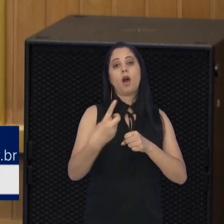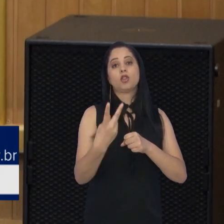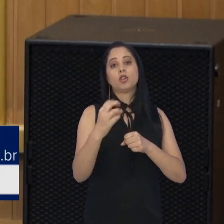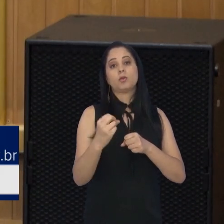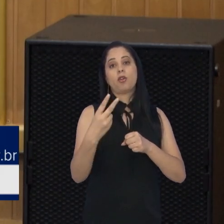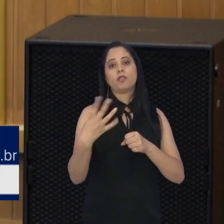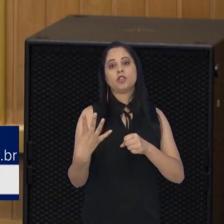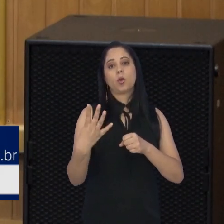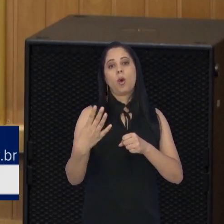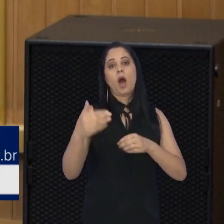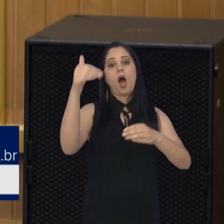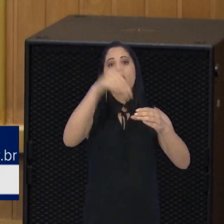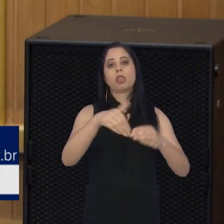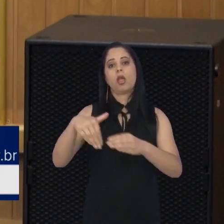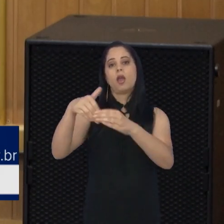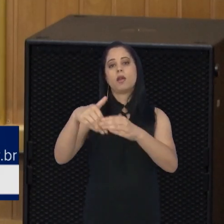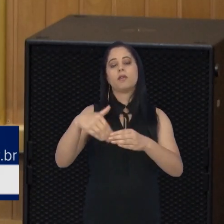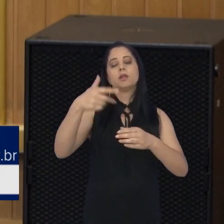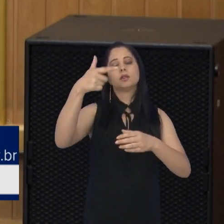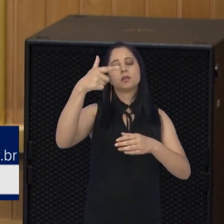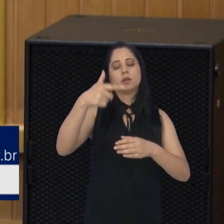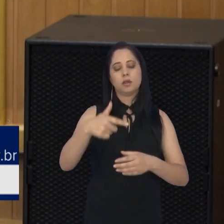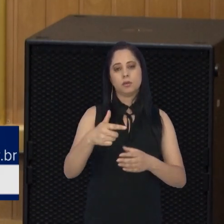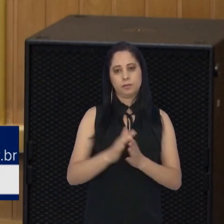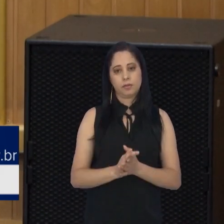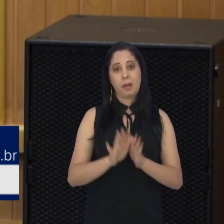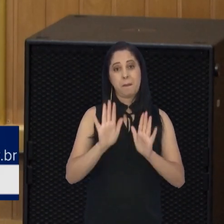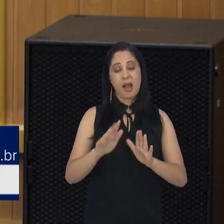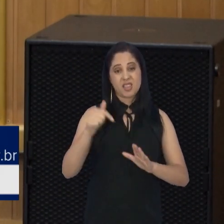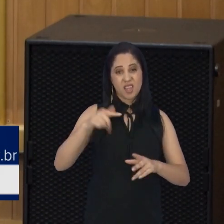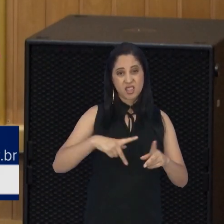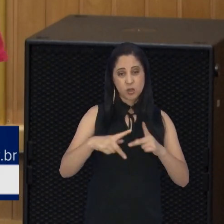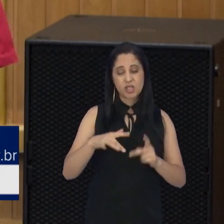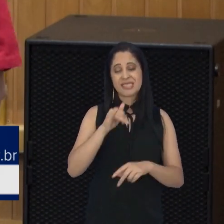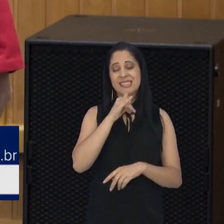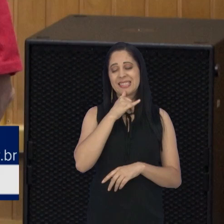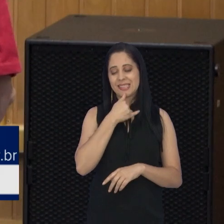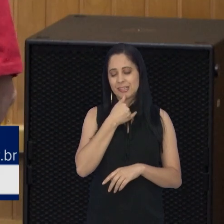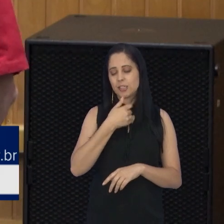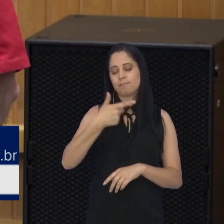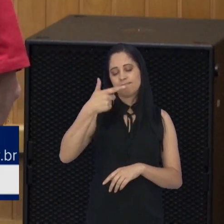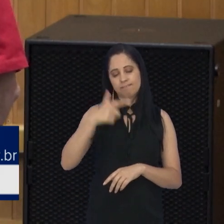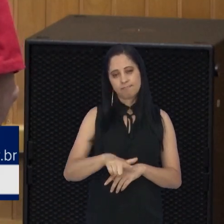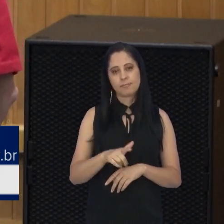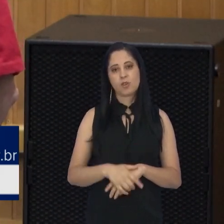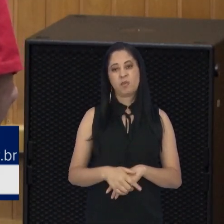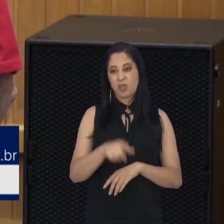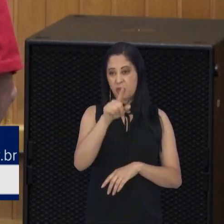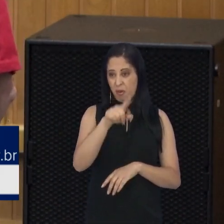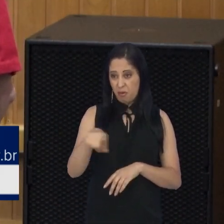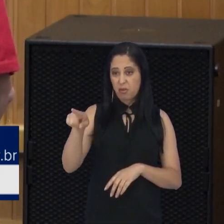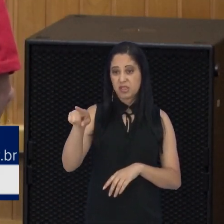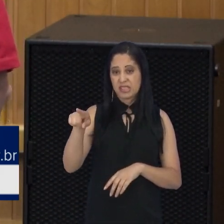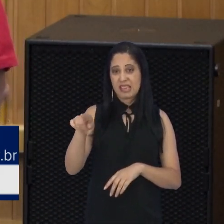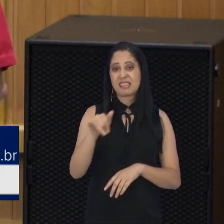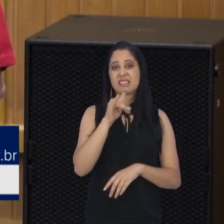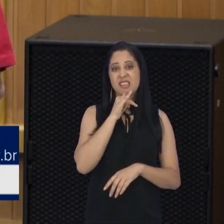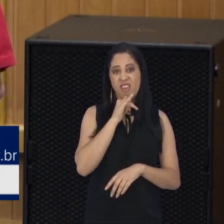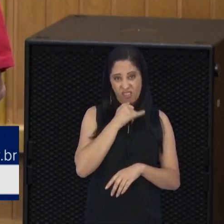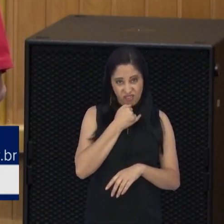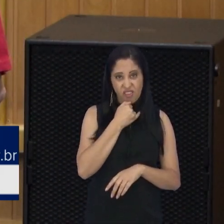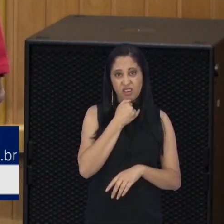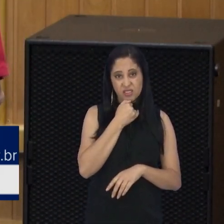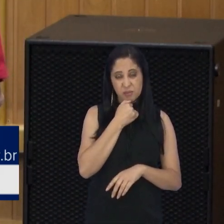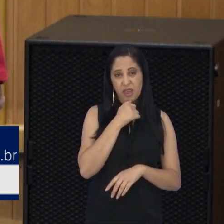próxima eleição. Mais uma triste história de São José dos Campos, e vocês aí, infelizmente, é que vão pagar o preço por